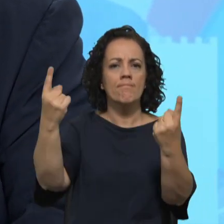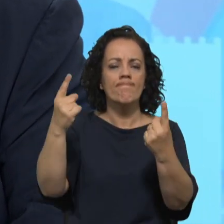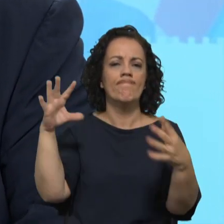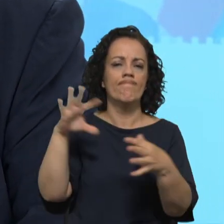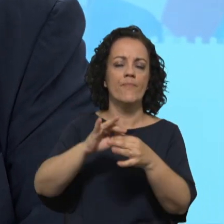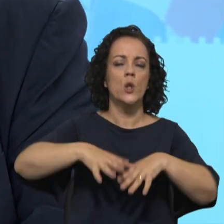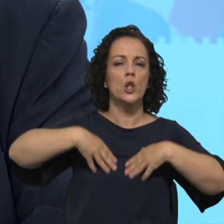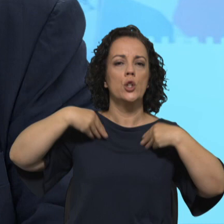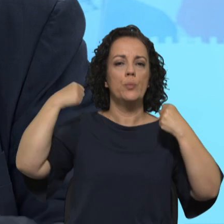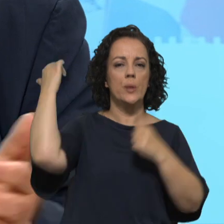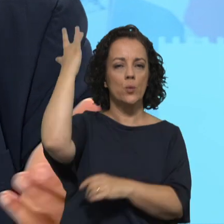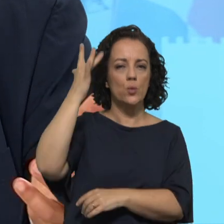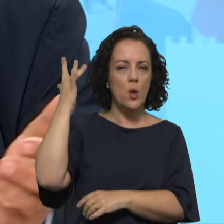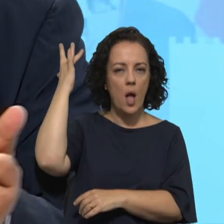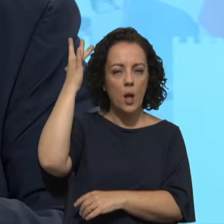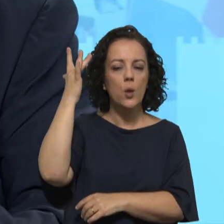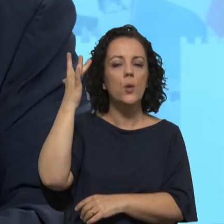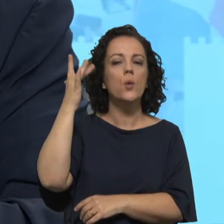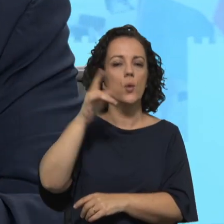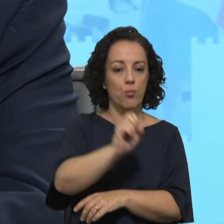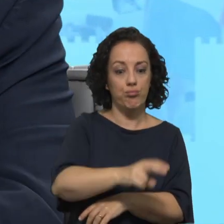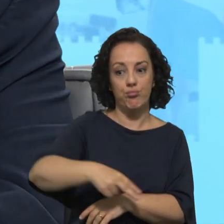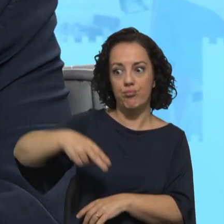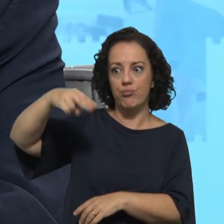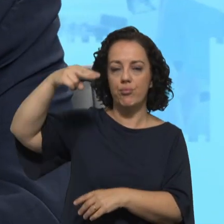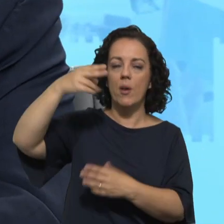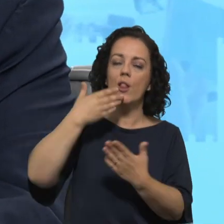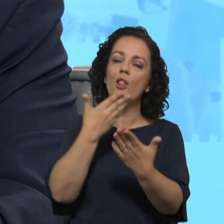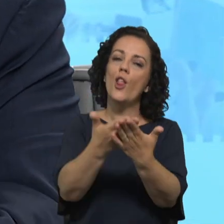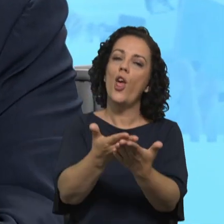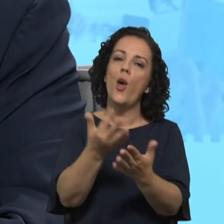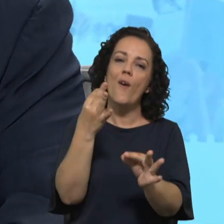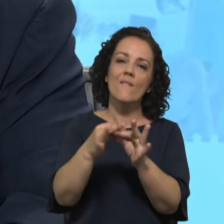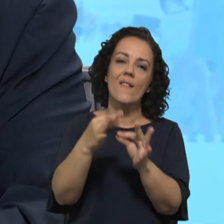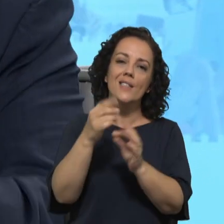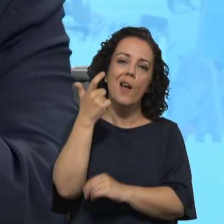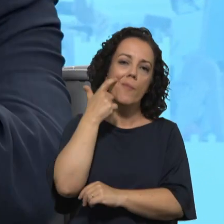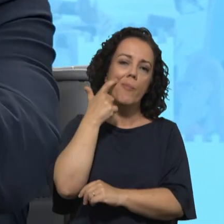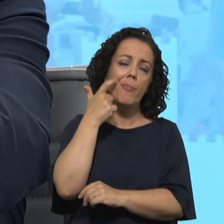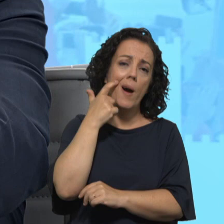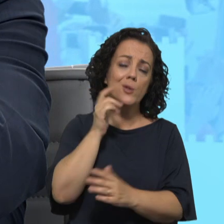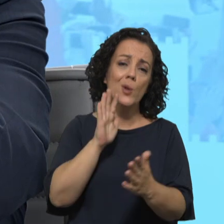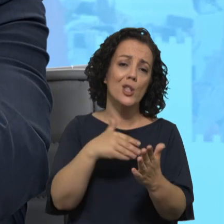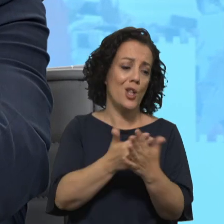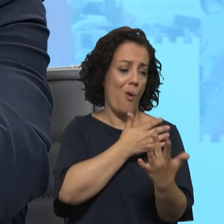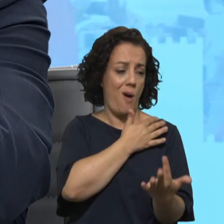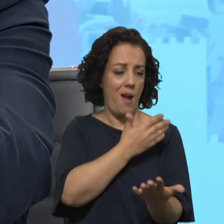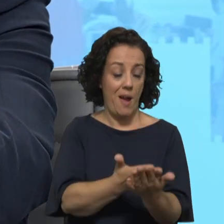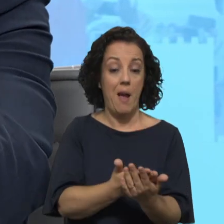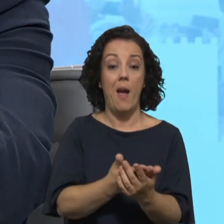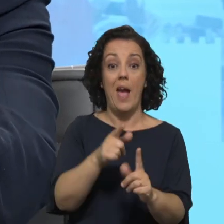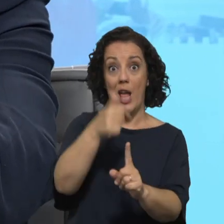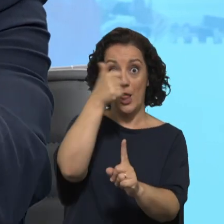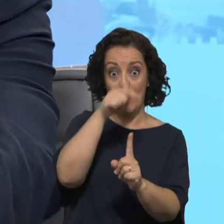ação do Espírito Santo, no fundo, conduziu toda a alegria da festa da Páscoa até agora. No domingo seguinte iremos celebrar